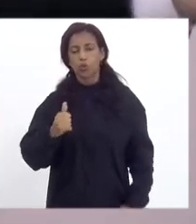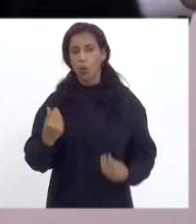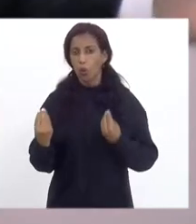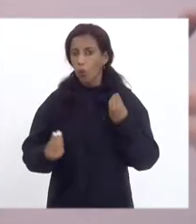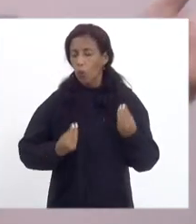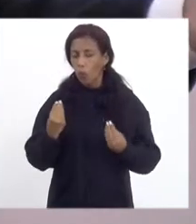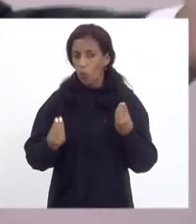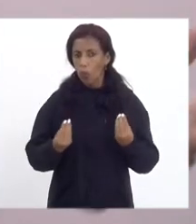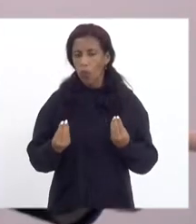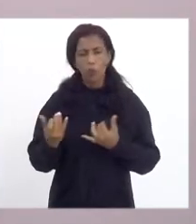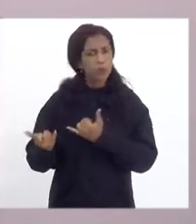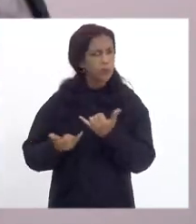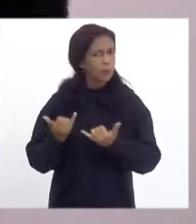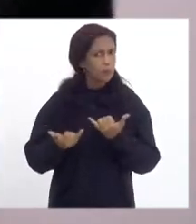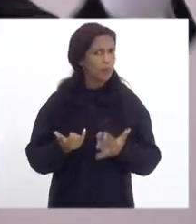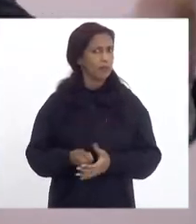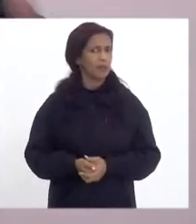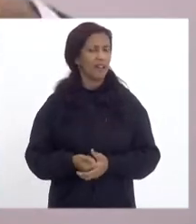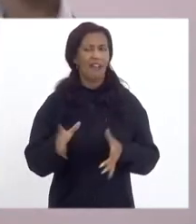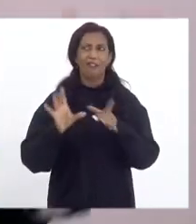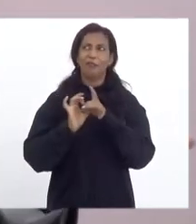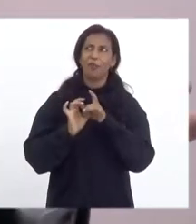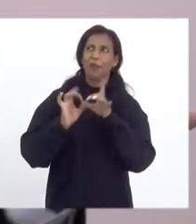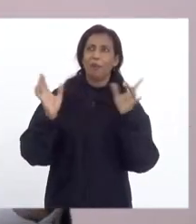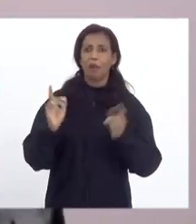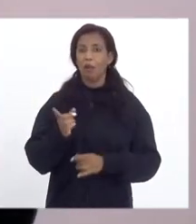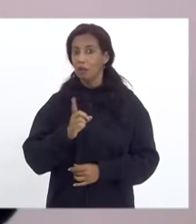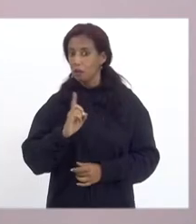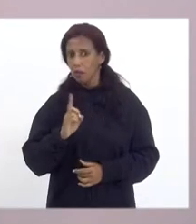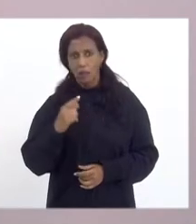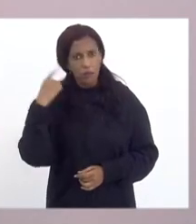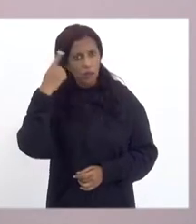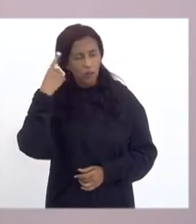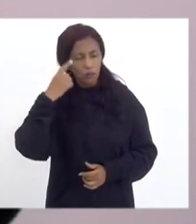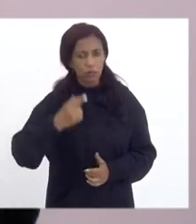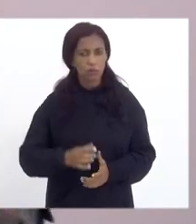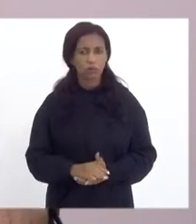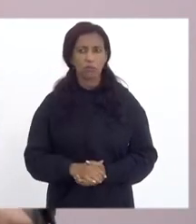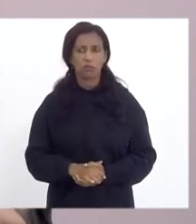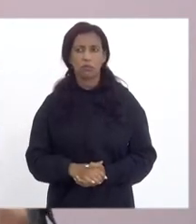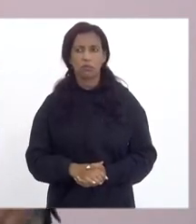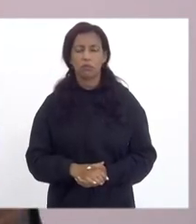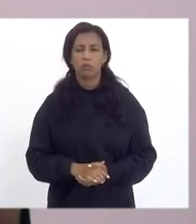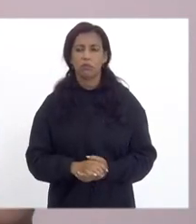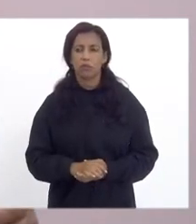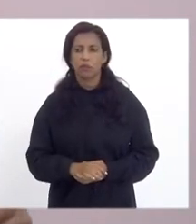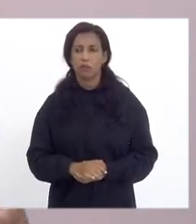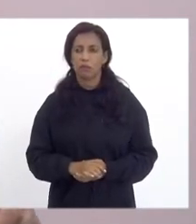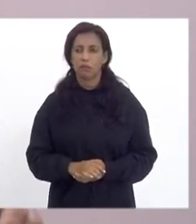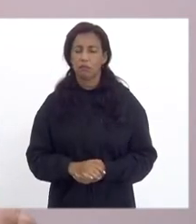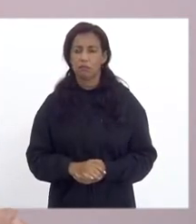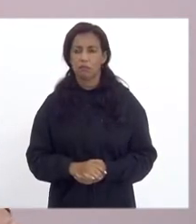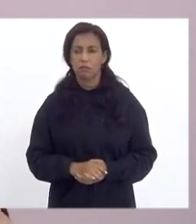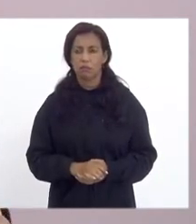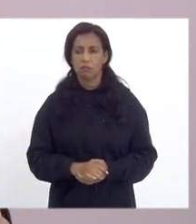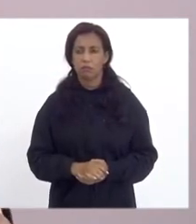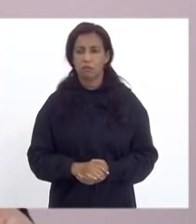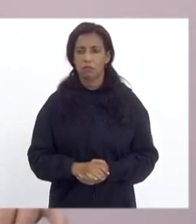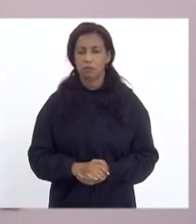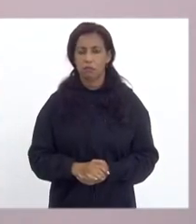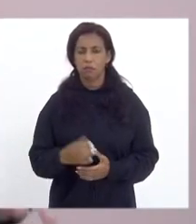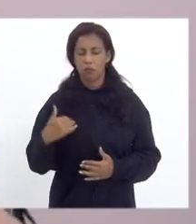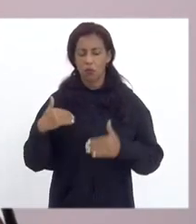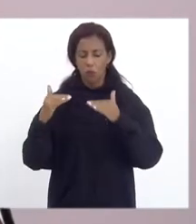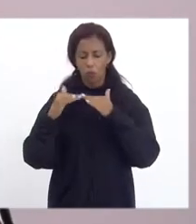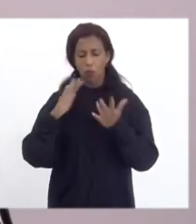isso era uma brincadeira? Ah, vamos liberar? Não vamos, isso é uma loucura. Então, eu repito, concordo,